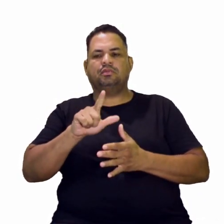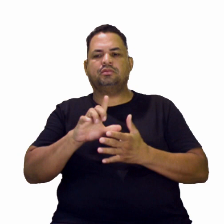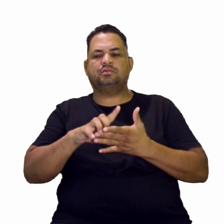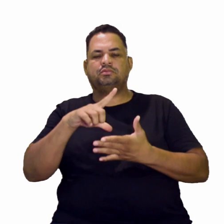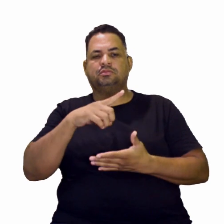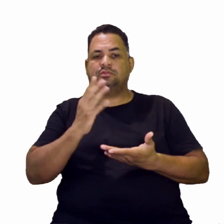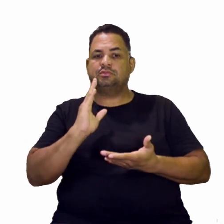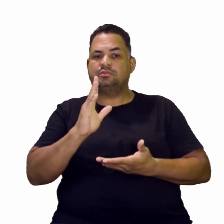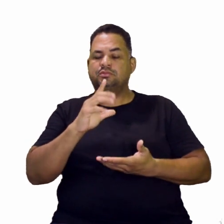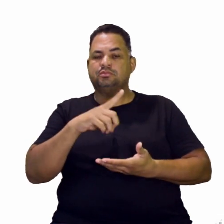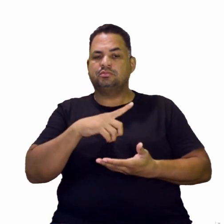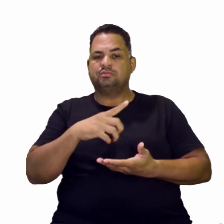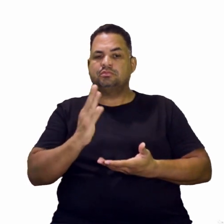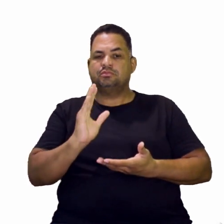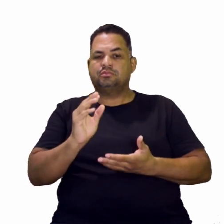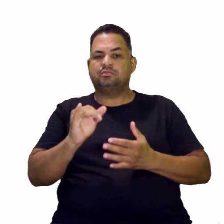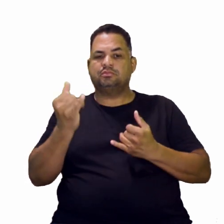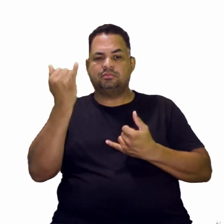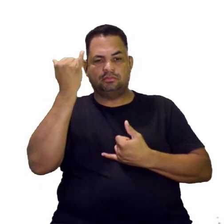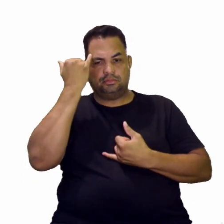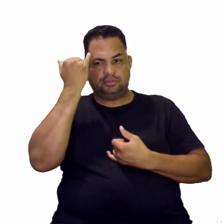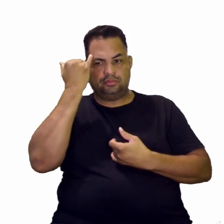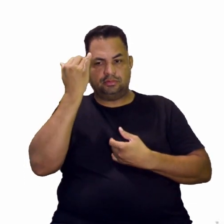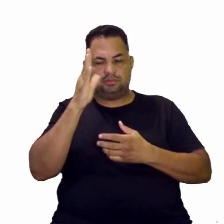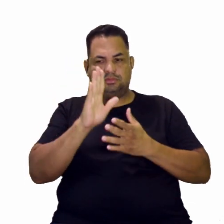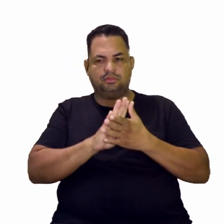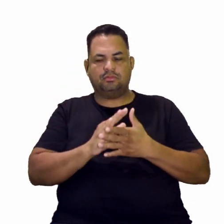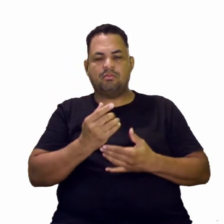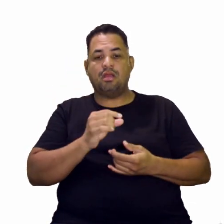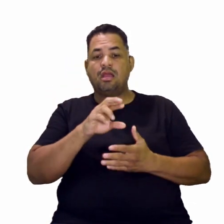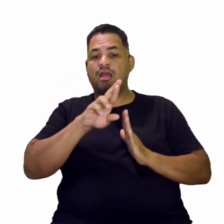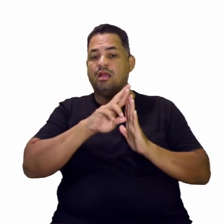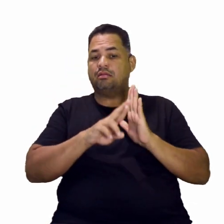uma regra. Já. Isso aí, essa informação já é uma regra, tá? Para a linguagem